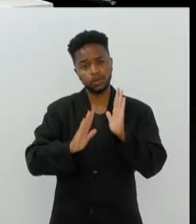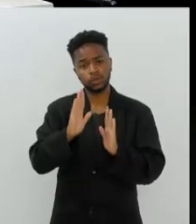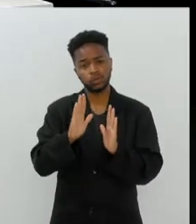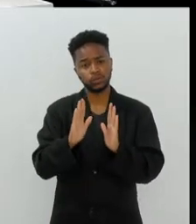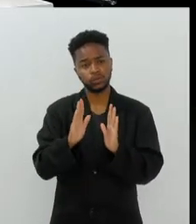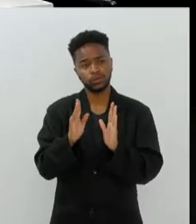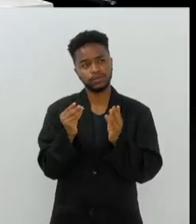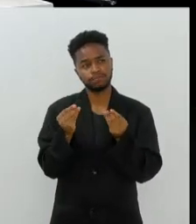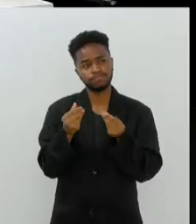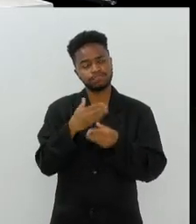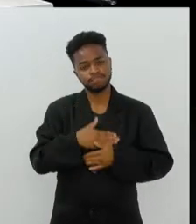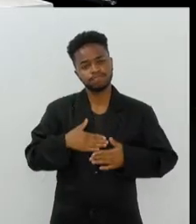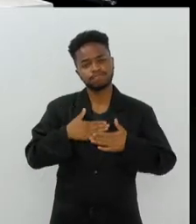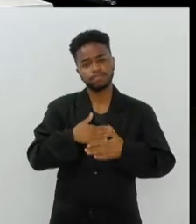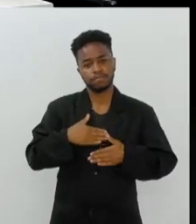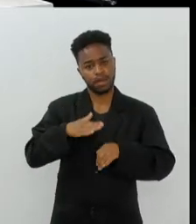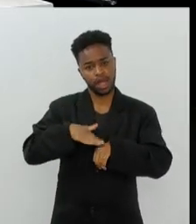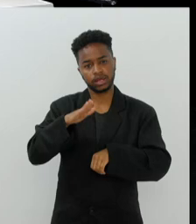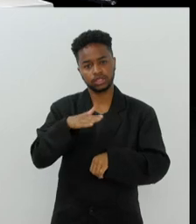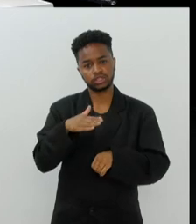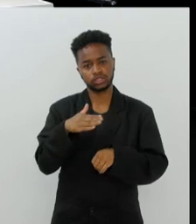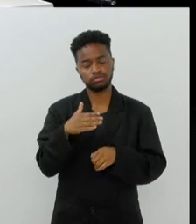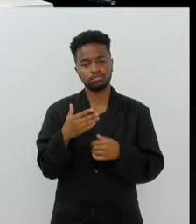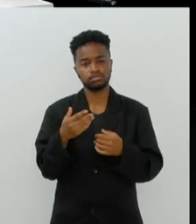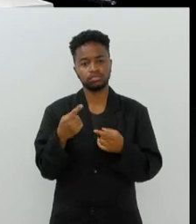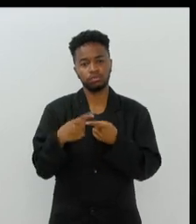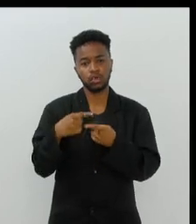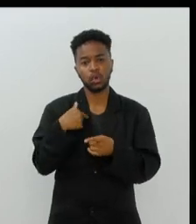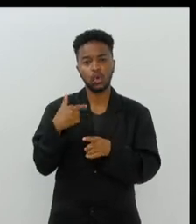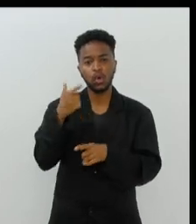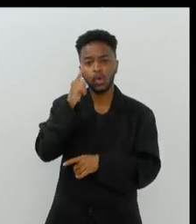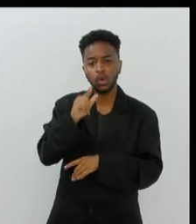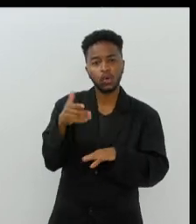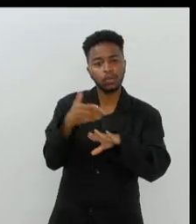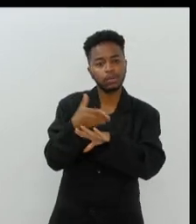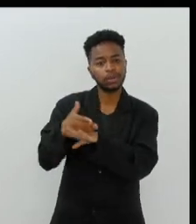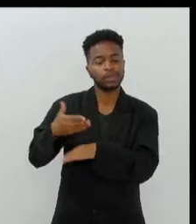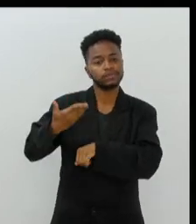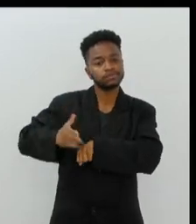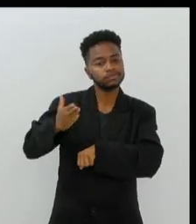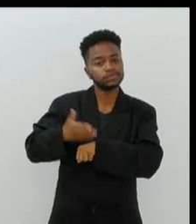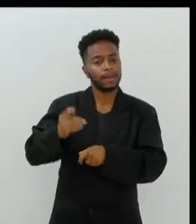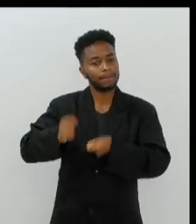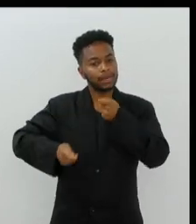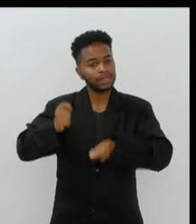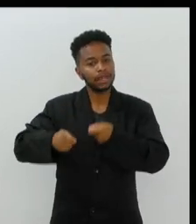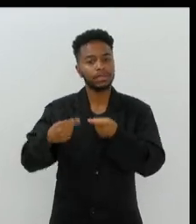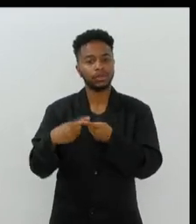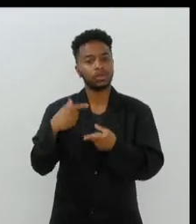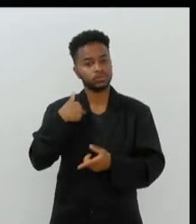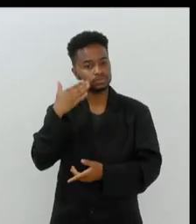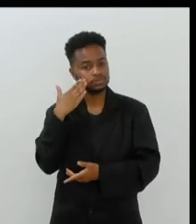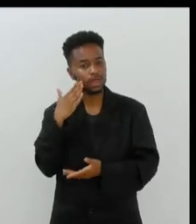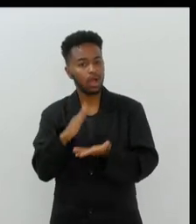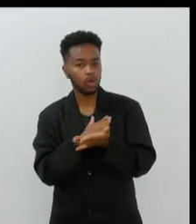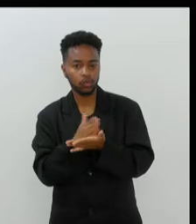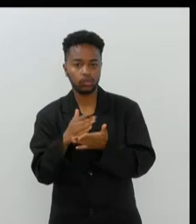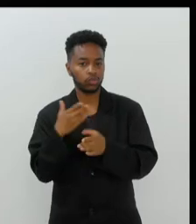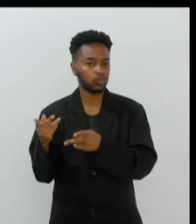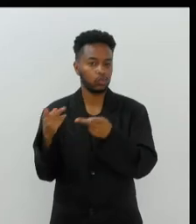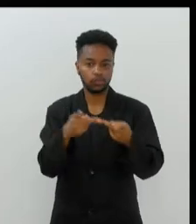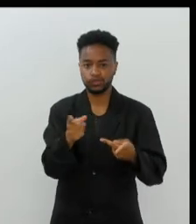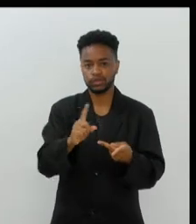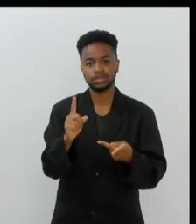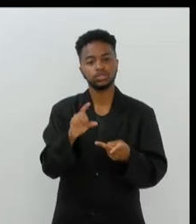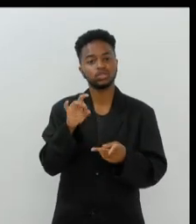eu acho que vai ser um reinado mais prazeroso, mais de curtir. Tipo, tô conseguindo ir a ensaio de bateria, que eu sei que muitas rainhas não vão,